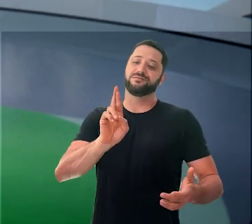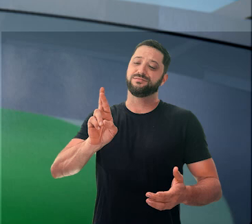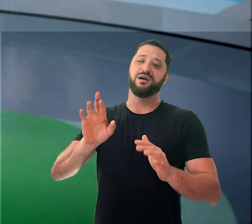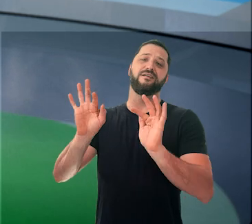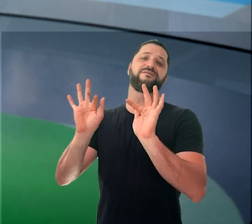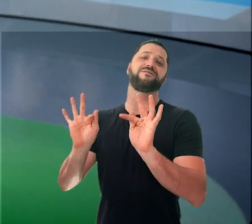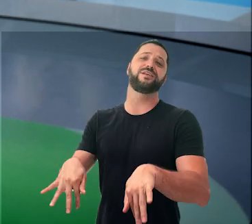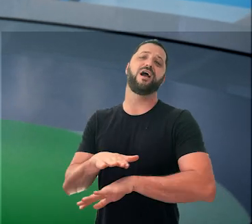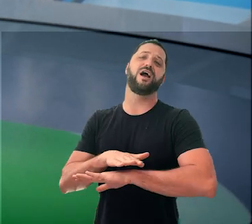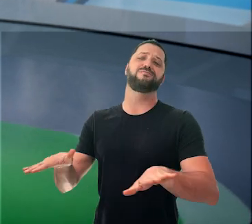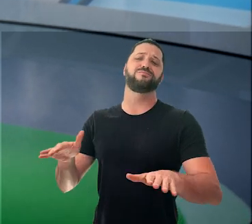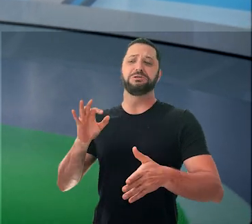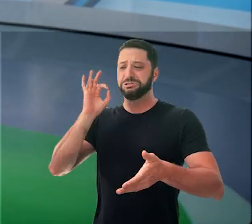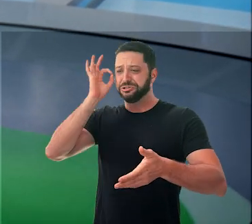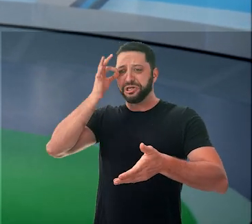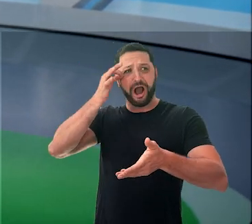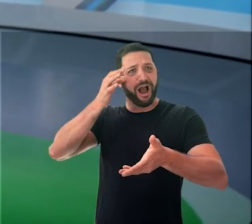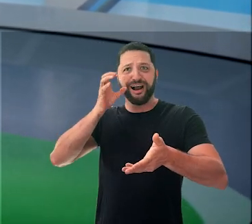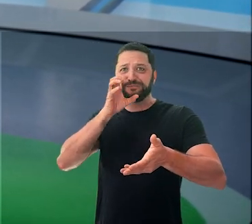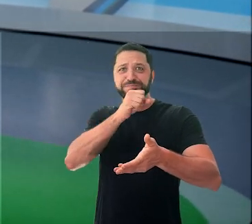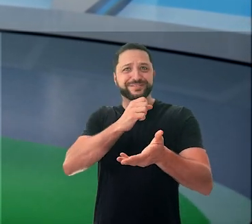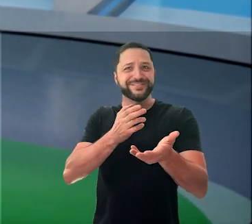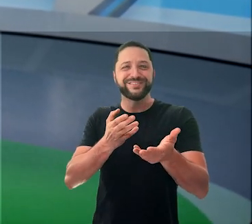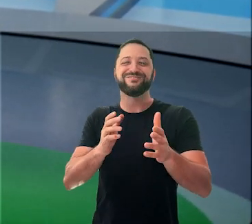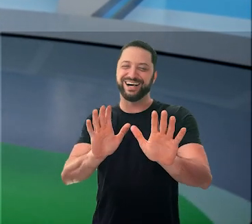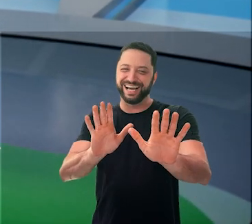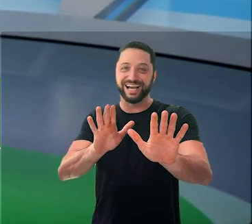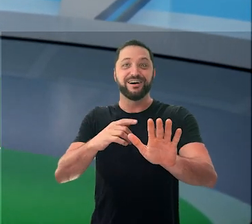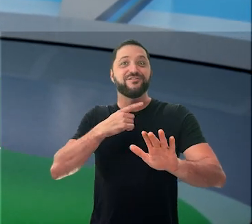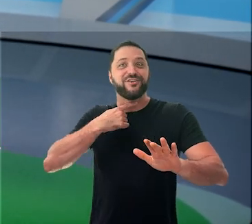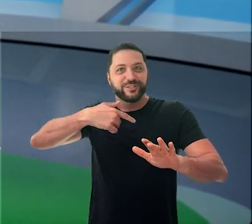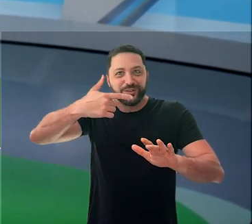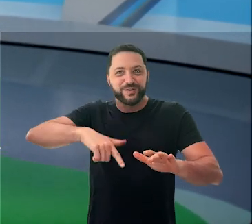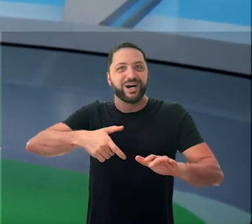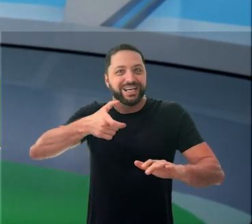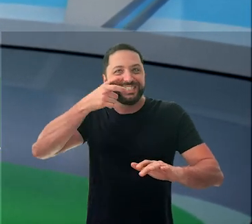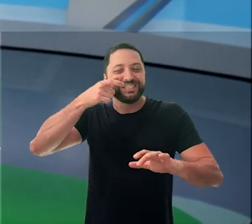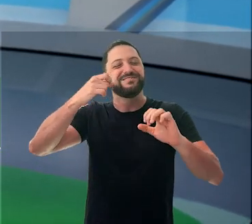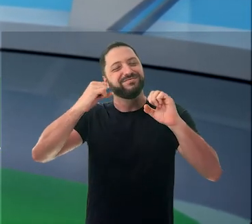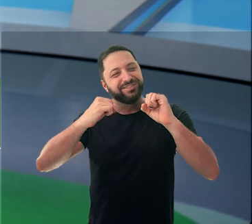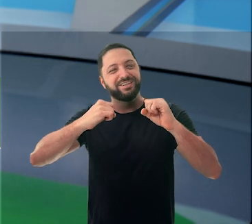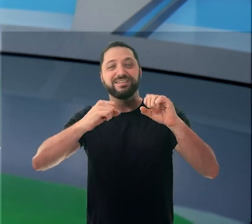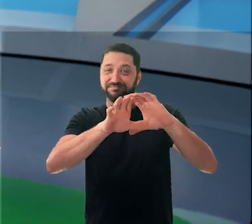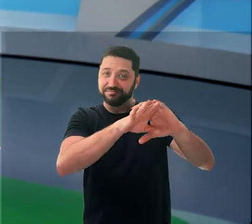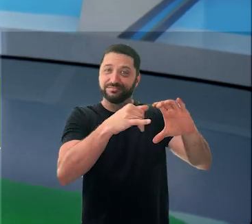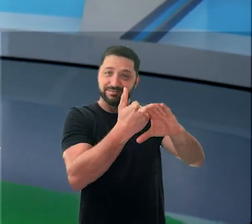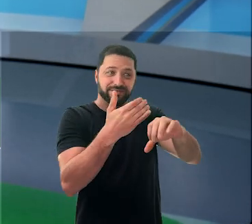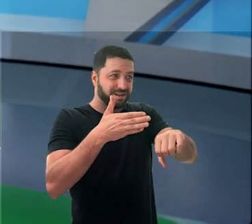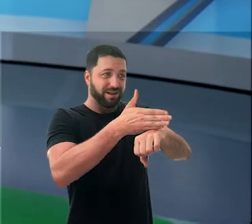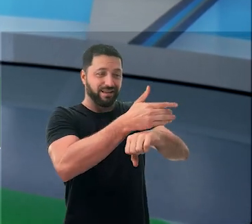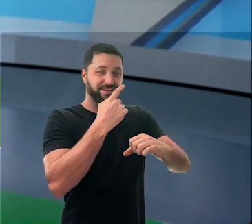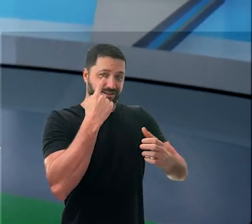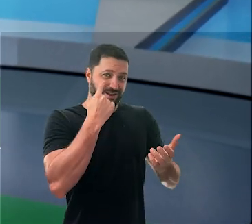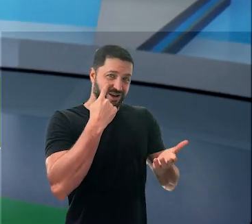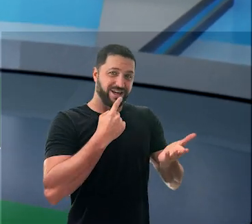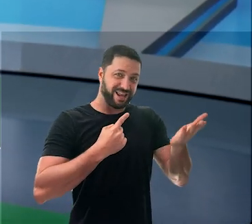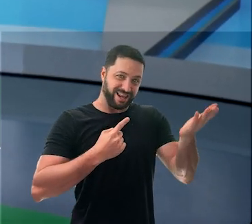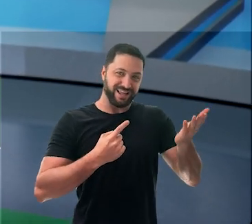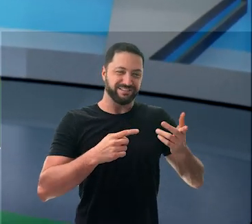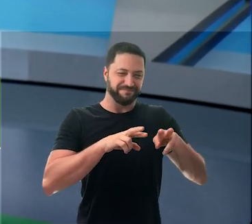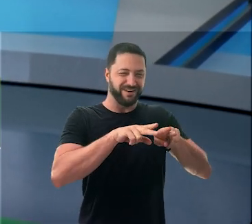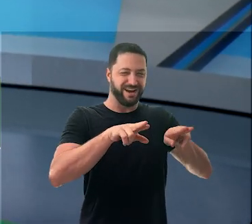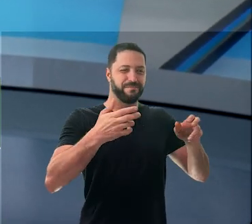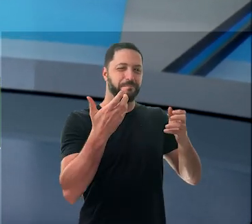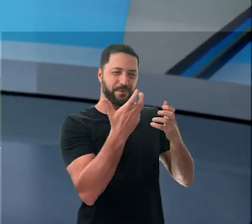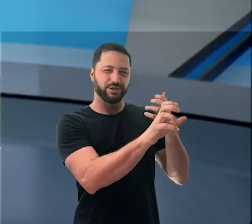Chegamos ao fim do nosso programa. Que pena, passou bem rápido, né? Mas não se esqueça, para ver esse e outros programas, é só se inscrever lá